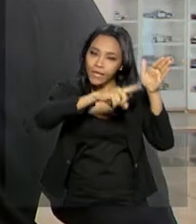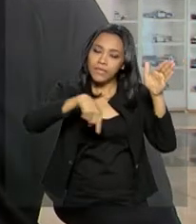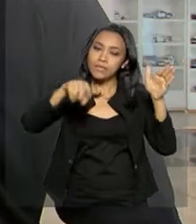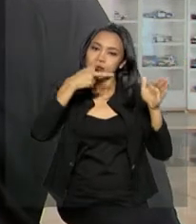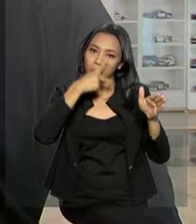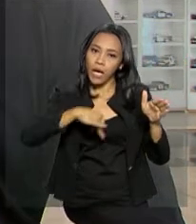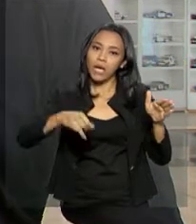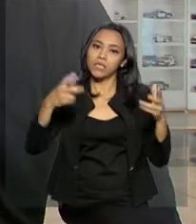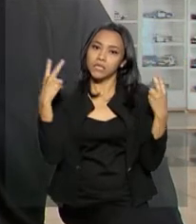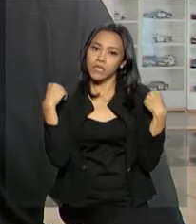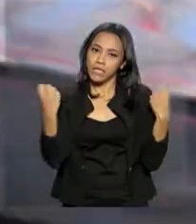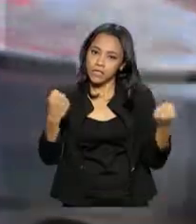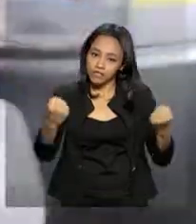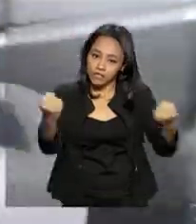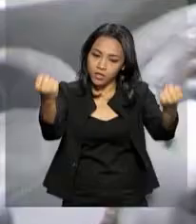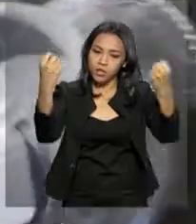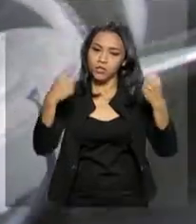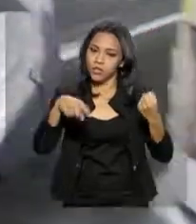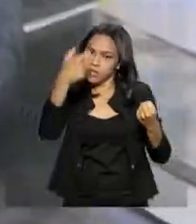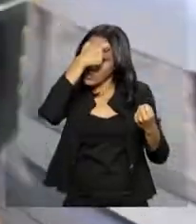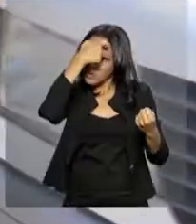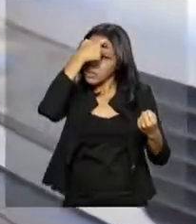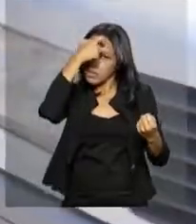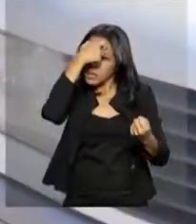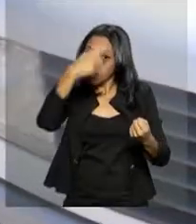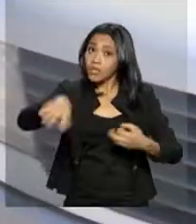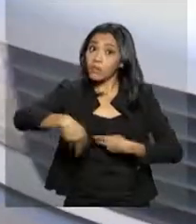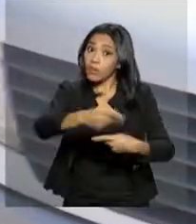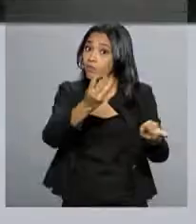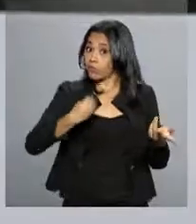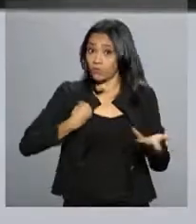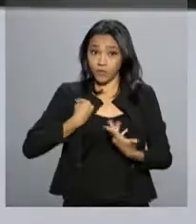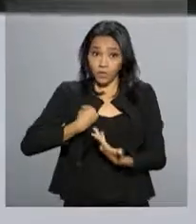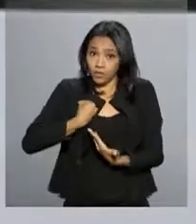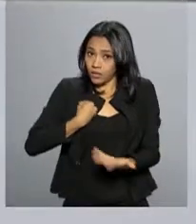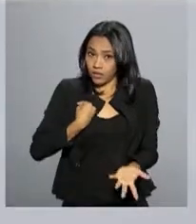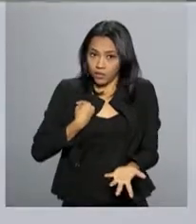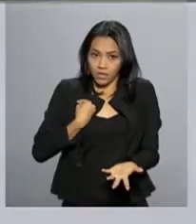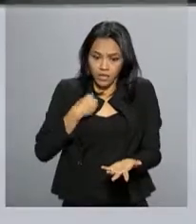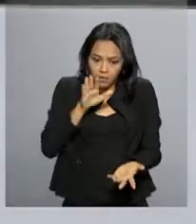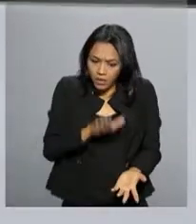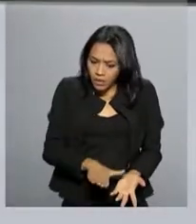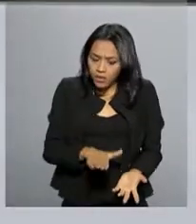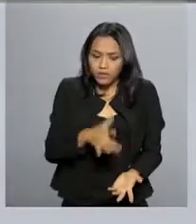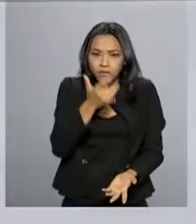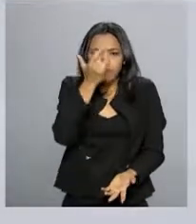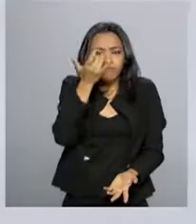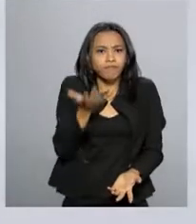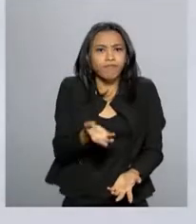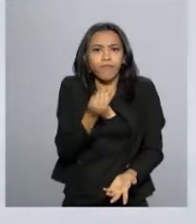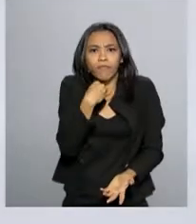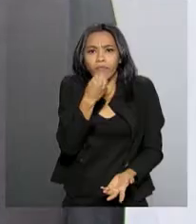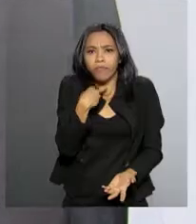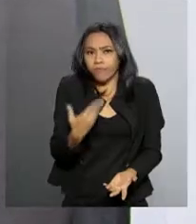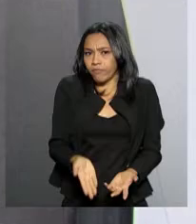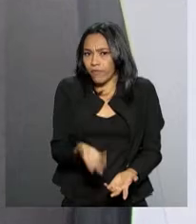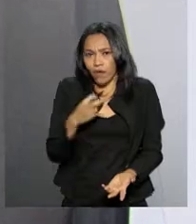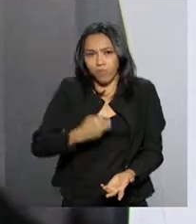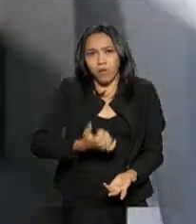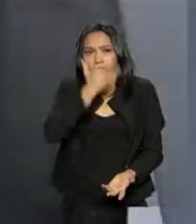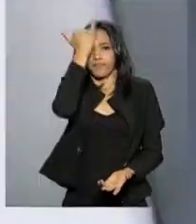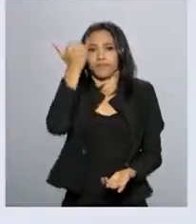pais ele tem que ter a consciência plena e que ele estava transportando vida e uma criança é muito mais vulnerável a uma situação de